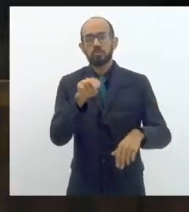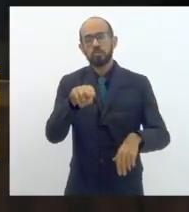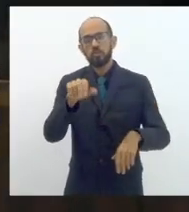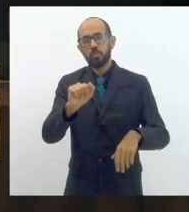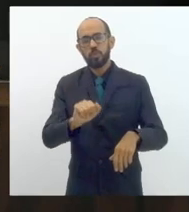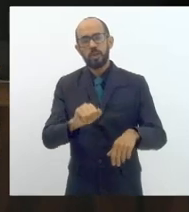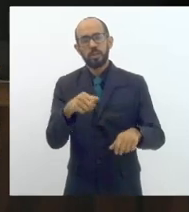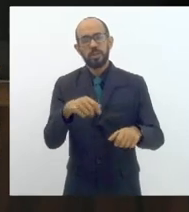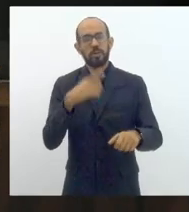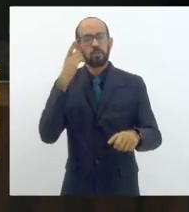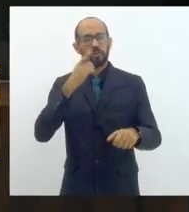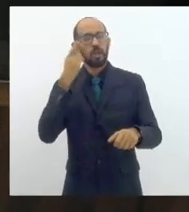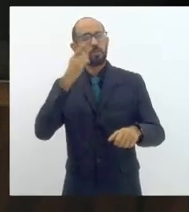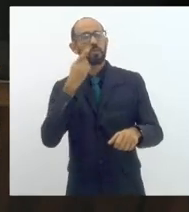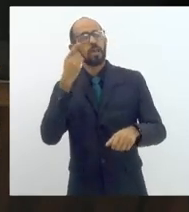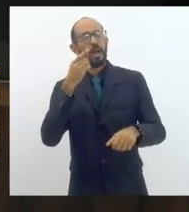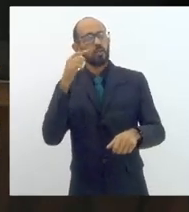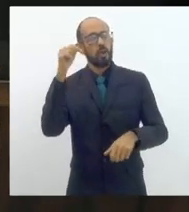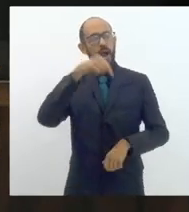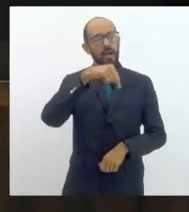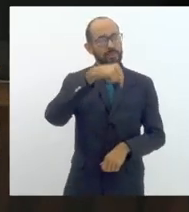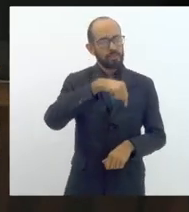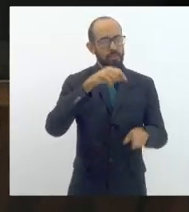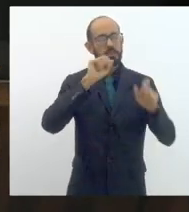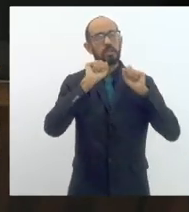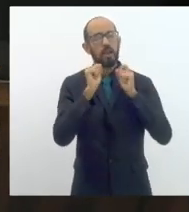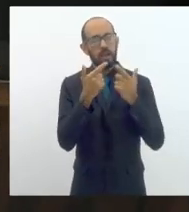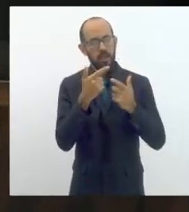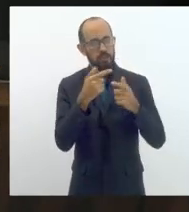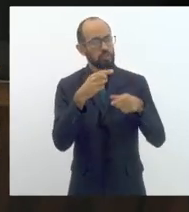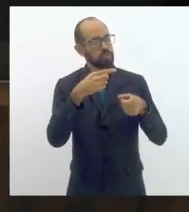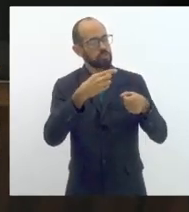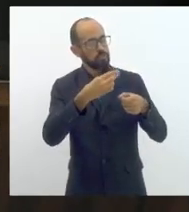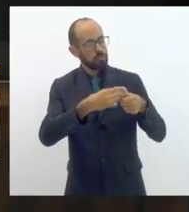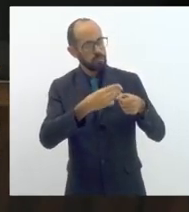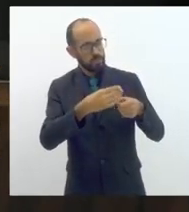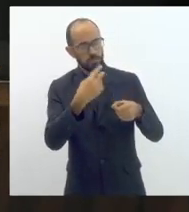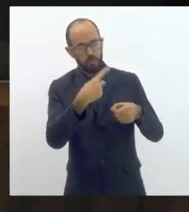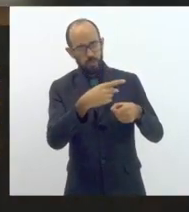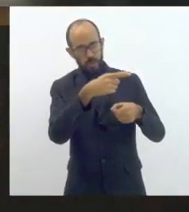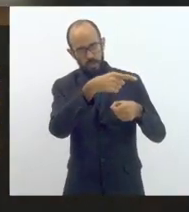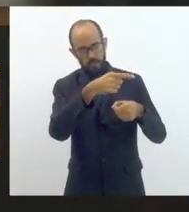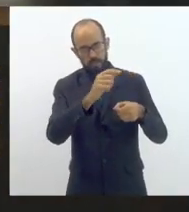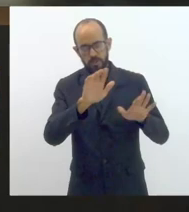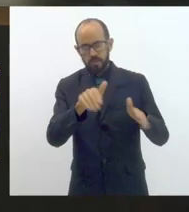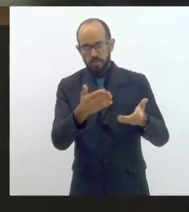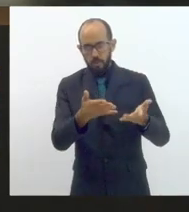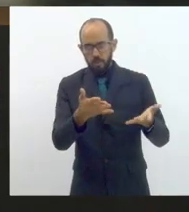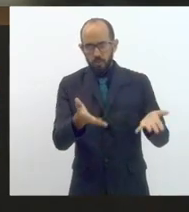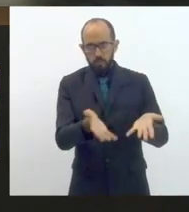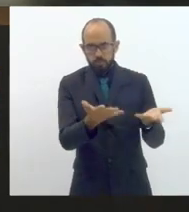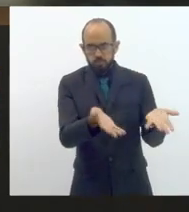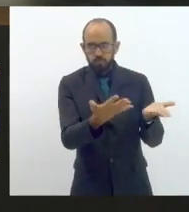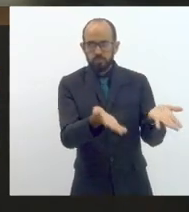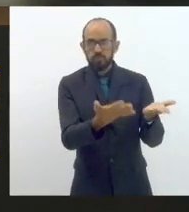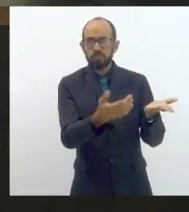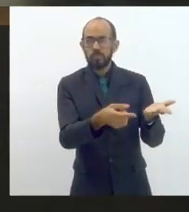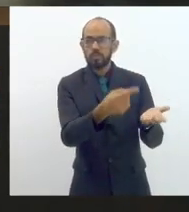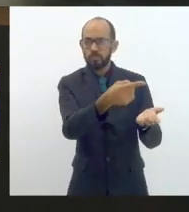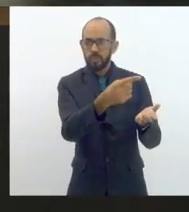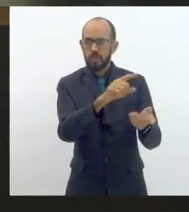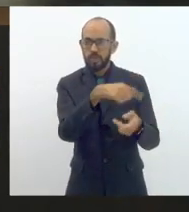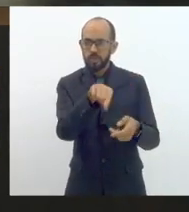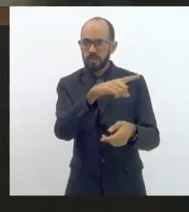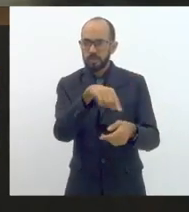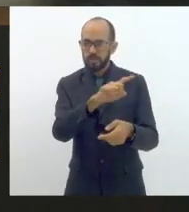estadual ocupando aqui esse espaço. Então, conta um pouco para a gente, inspira um pouco essa nossa juventude, o que devemos fazer